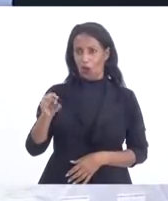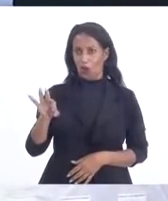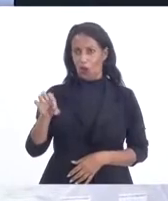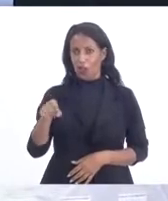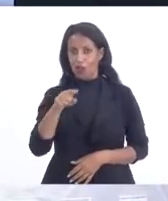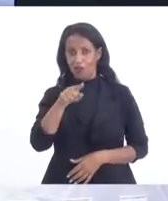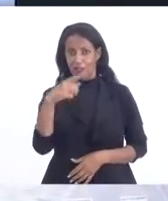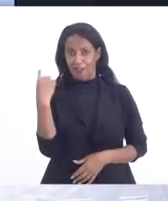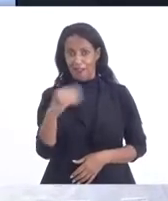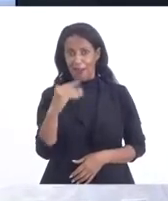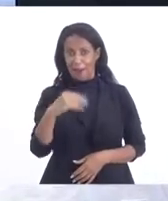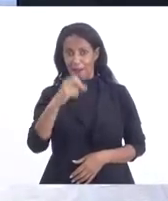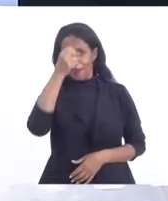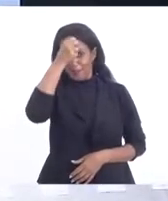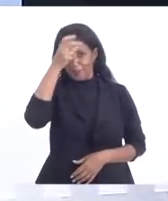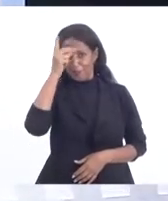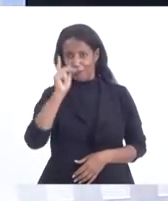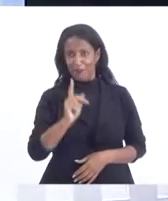dos prefeitos.